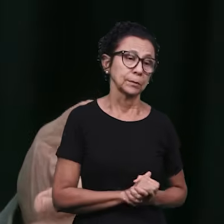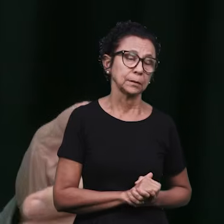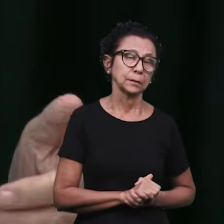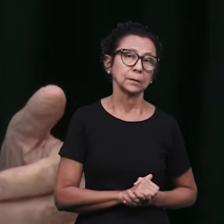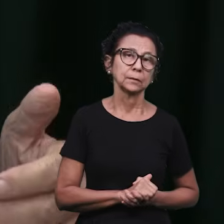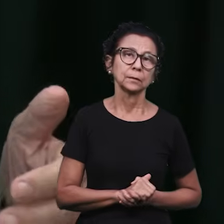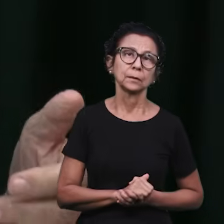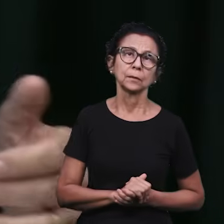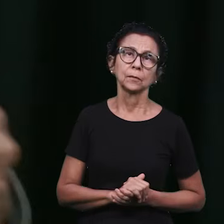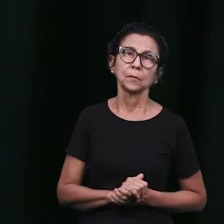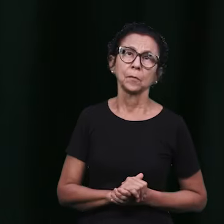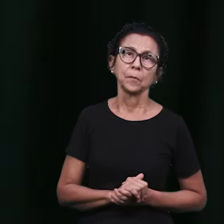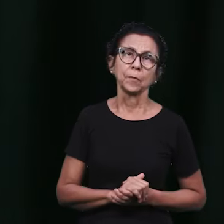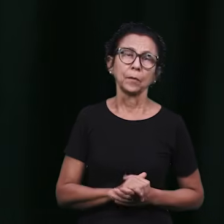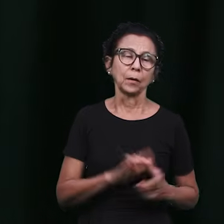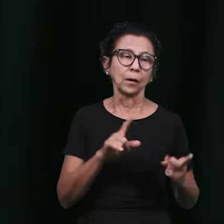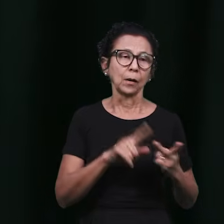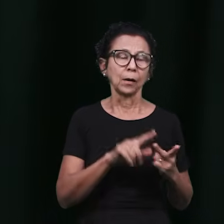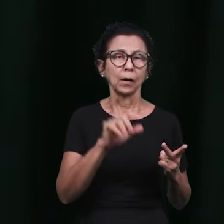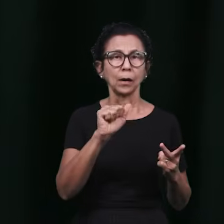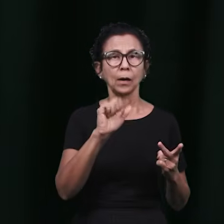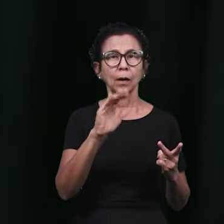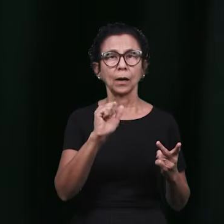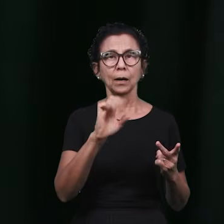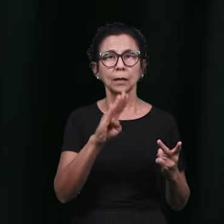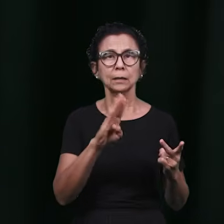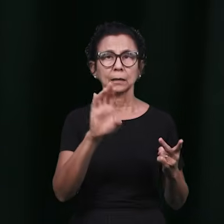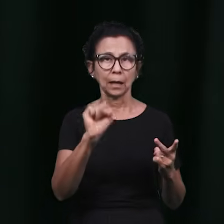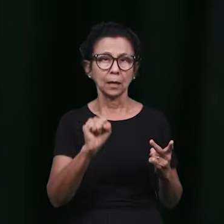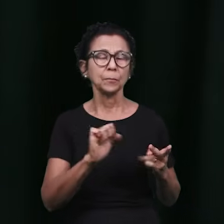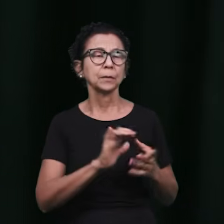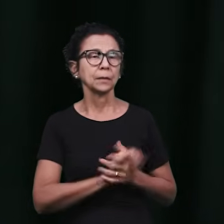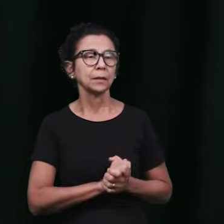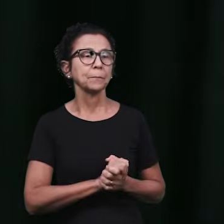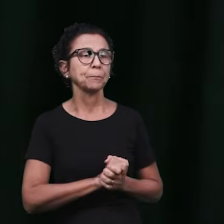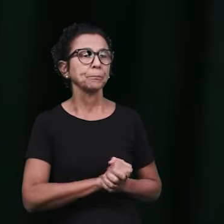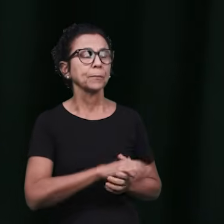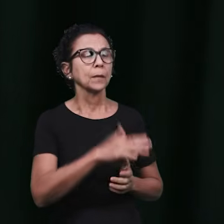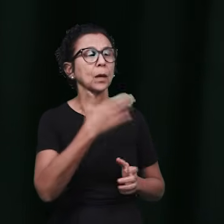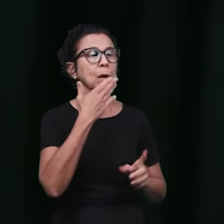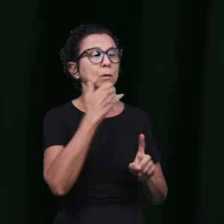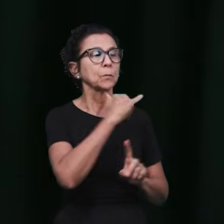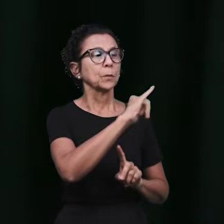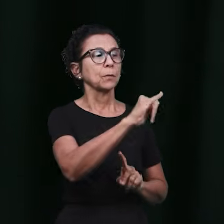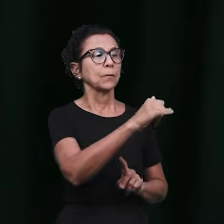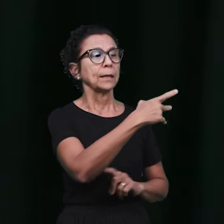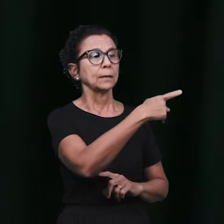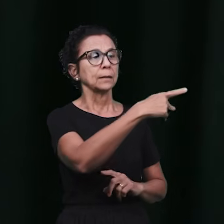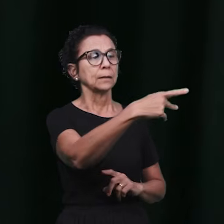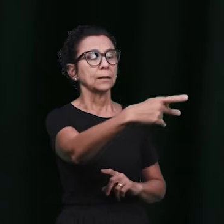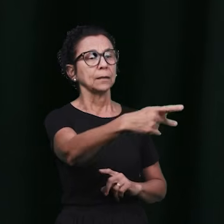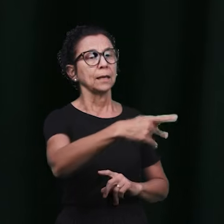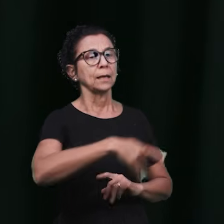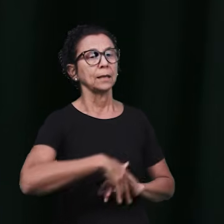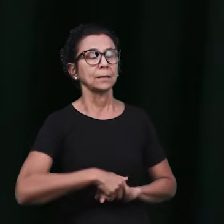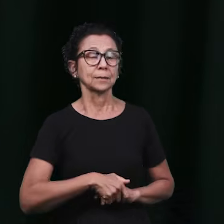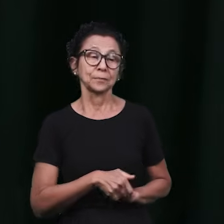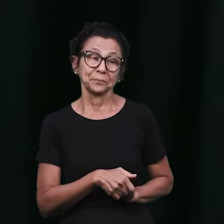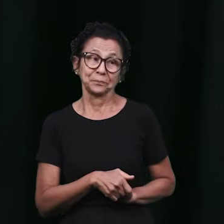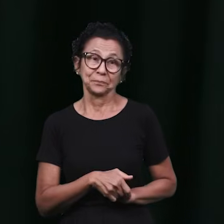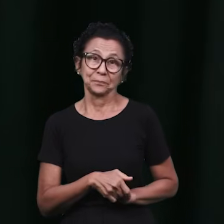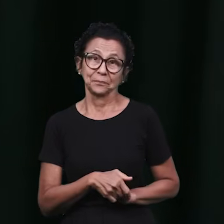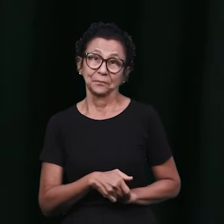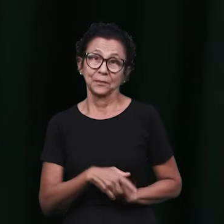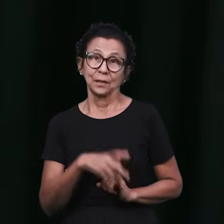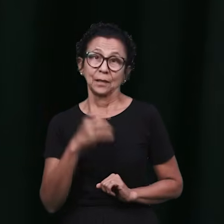o Acabe, ele chamou os profetas dele, né. O profeta dele só falava aquilo que era agradável ao rei.